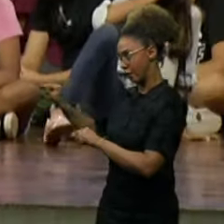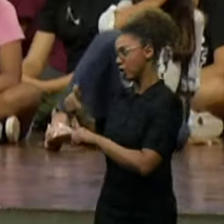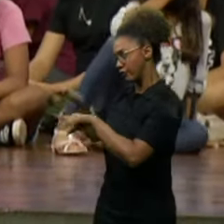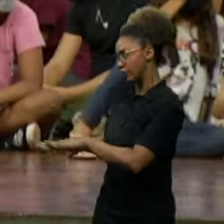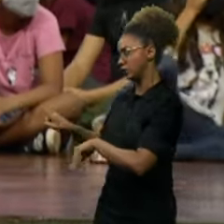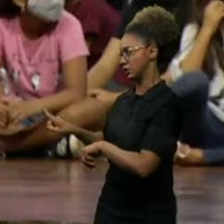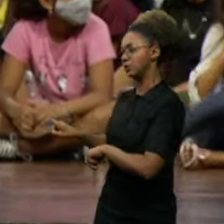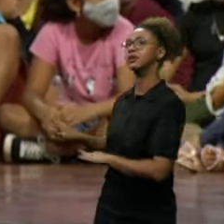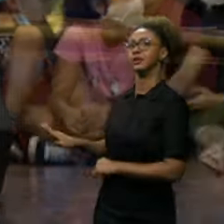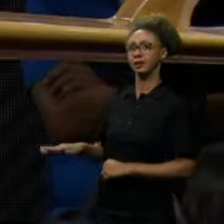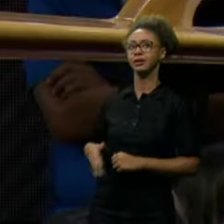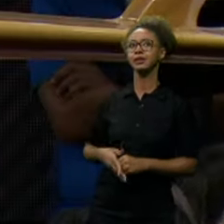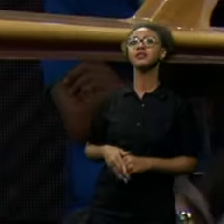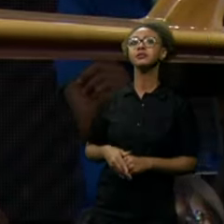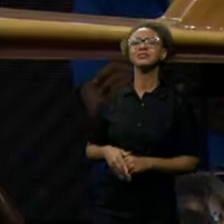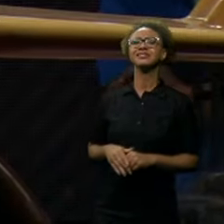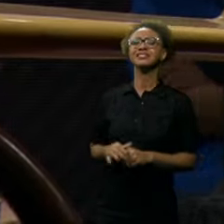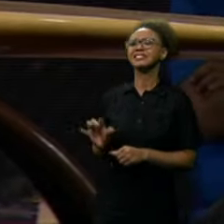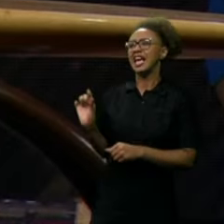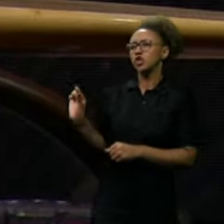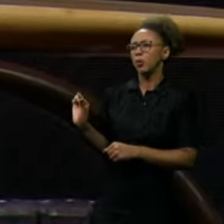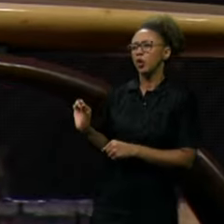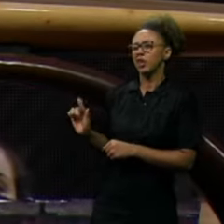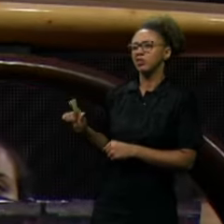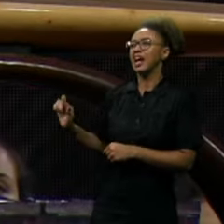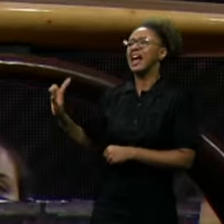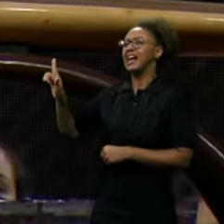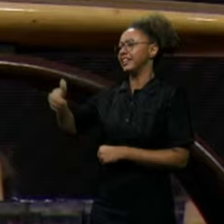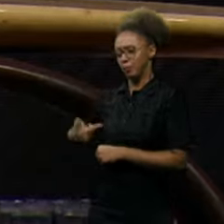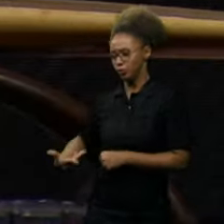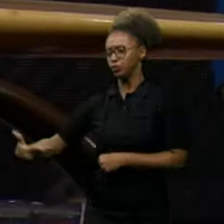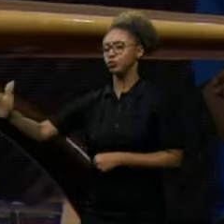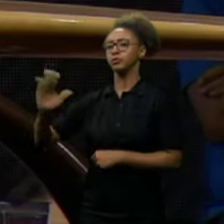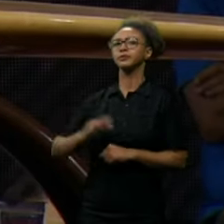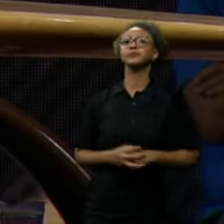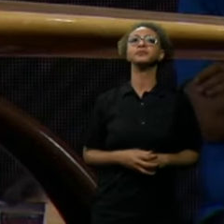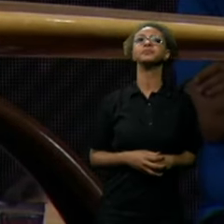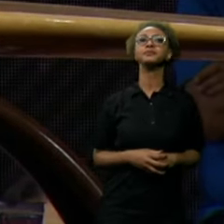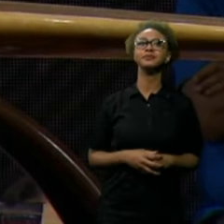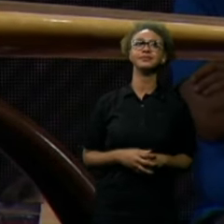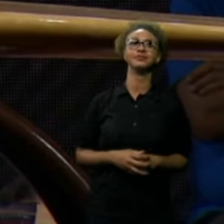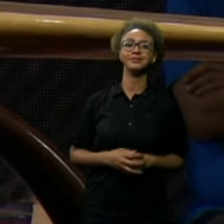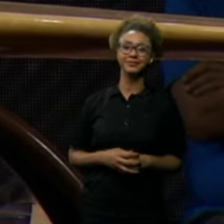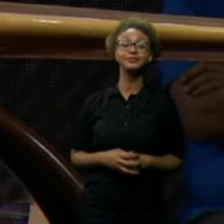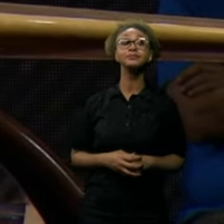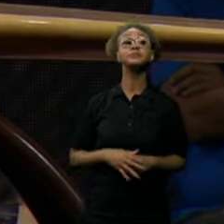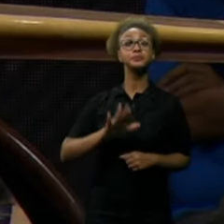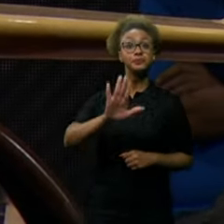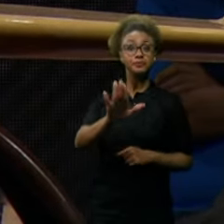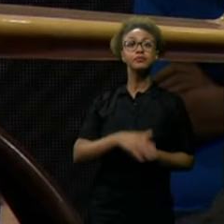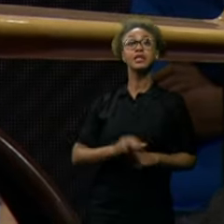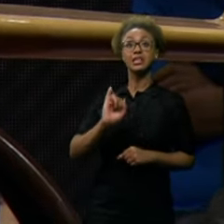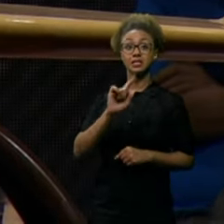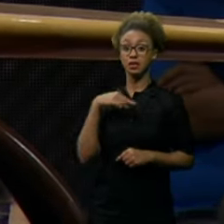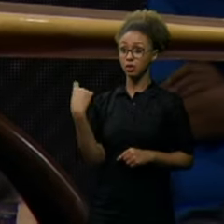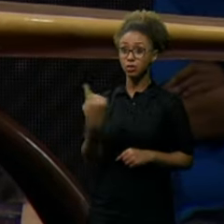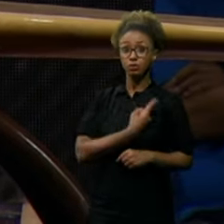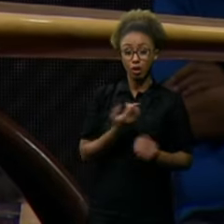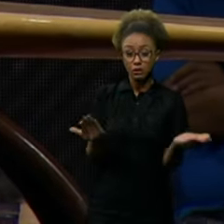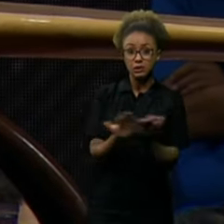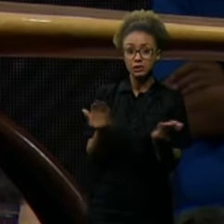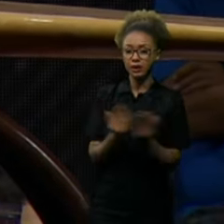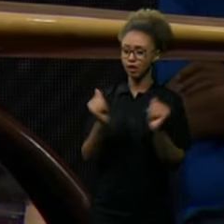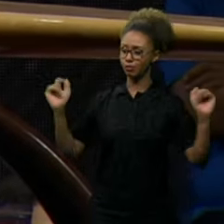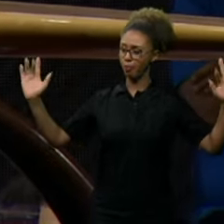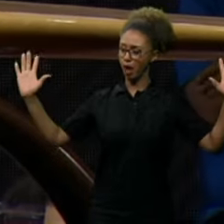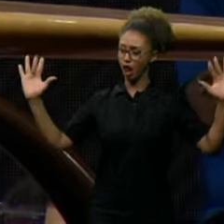vai embora não fica aí é só os primeiros 15 minutinhos e e quando nós nos reunir nos